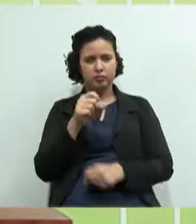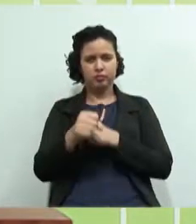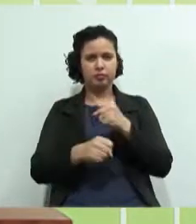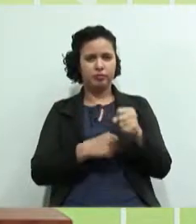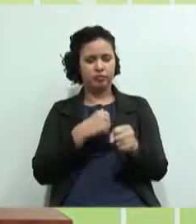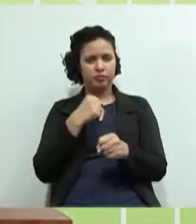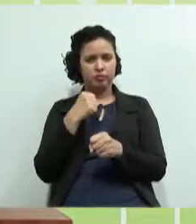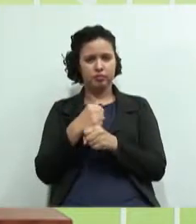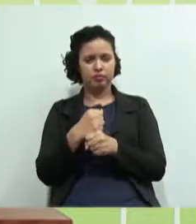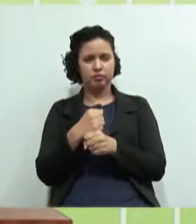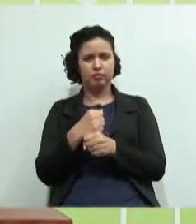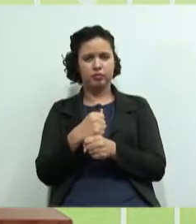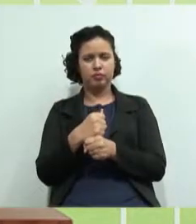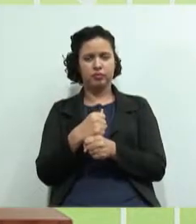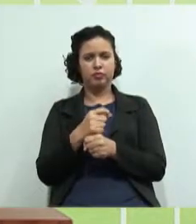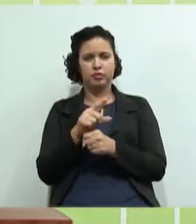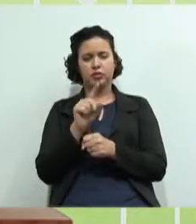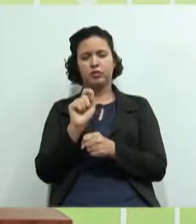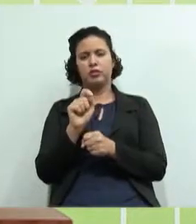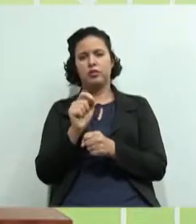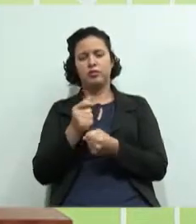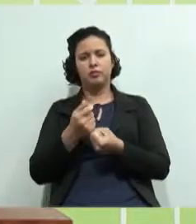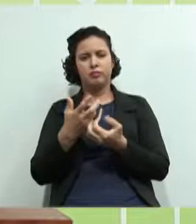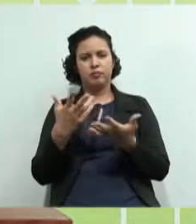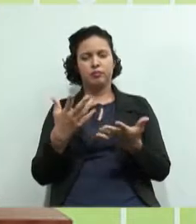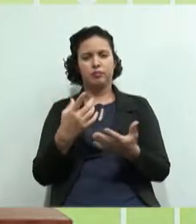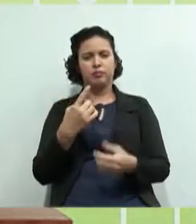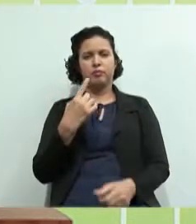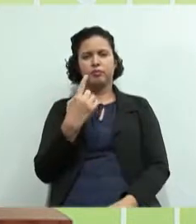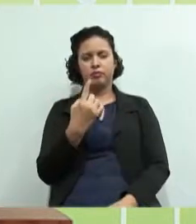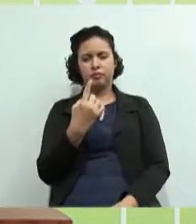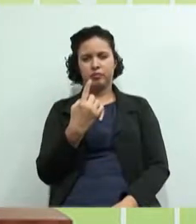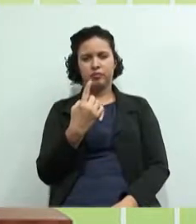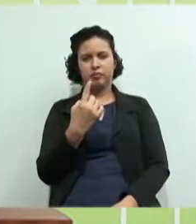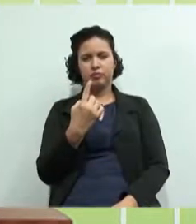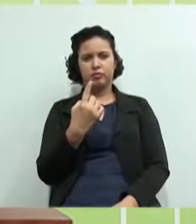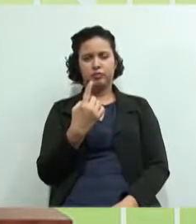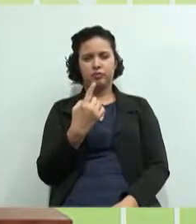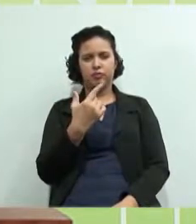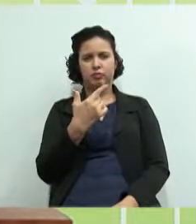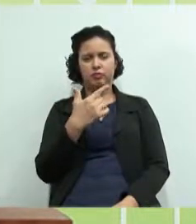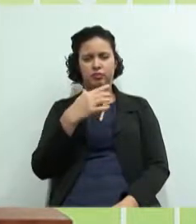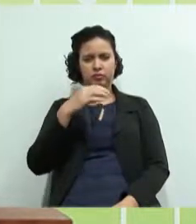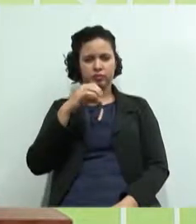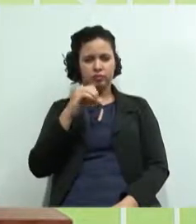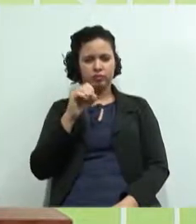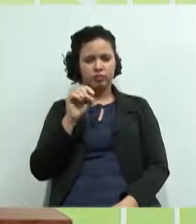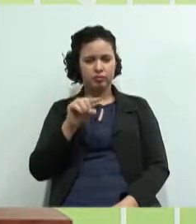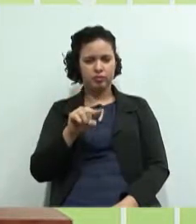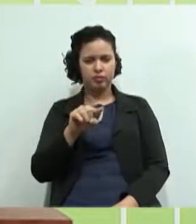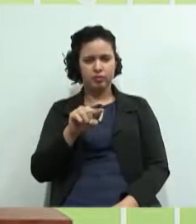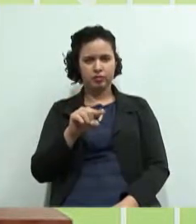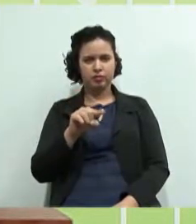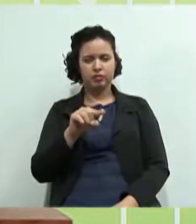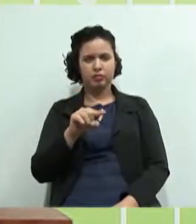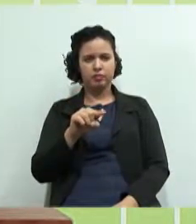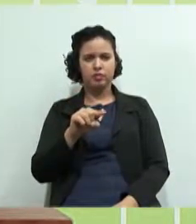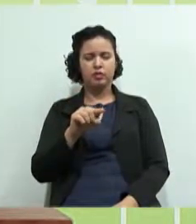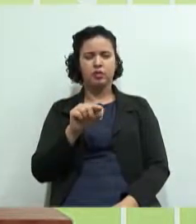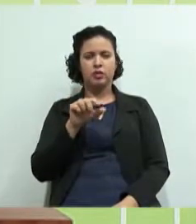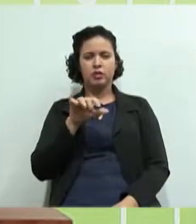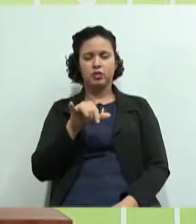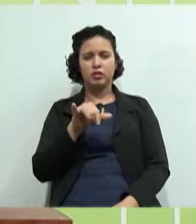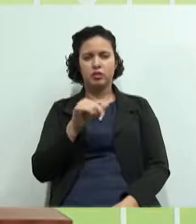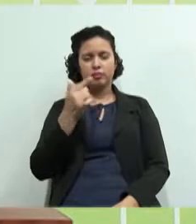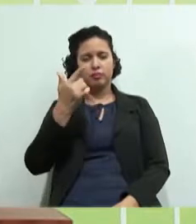tivesse gastado 120 mil exatamente. Nem mais, né? Se tivesse gastado mais você estaria no prejuízo, nem